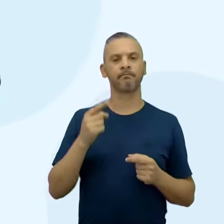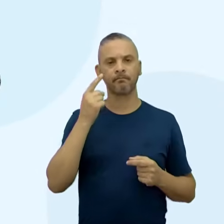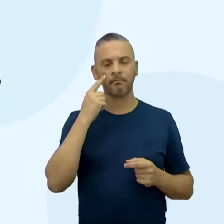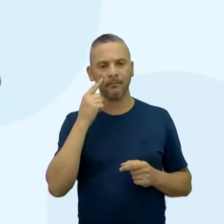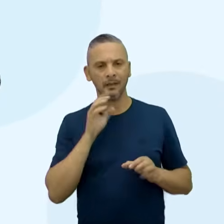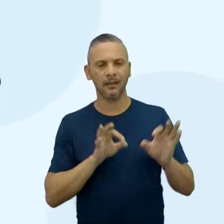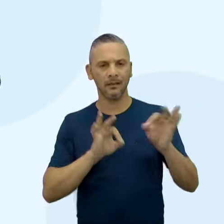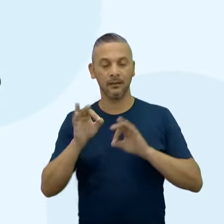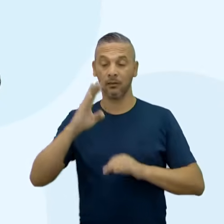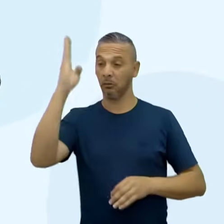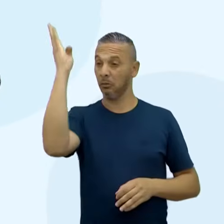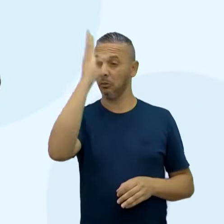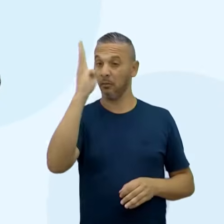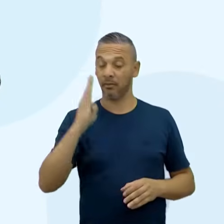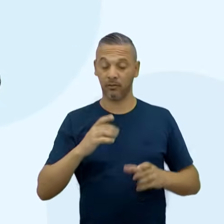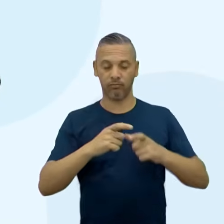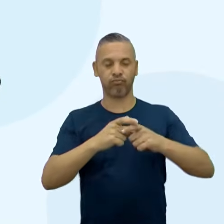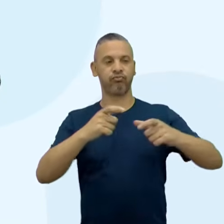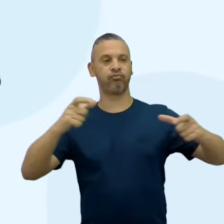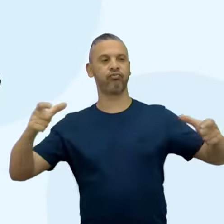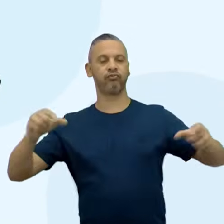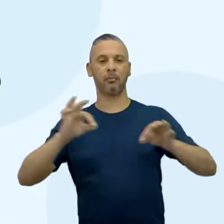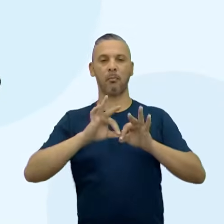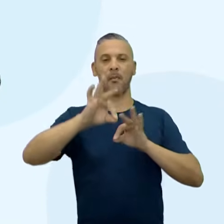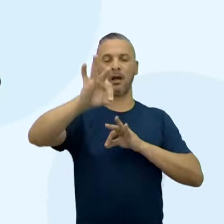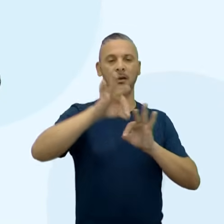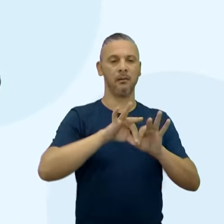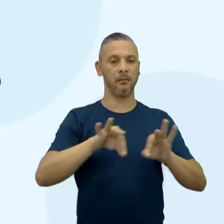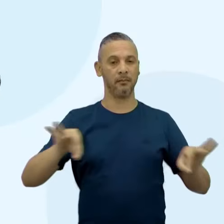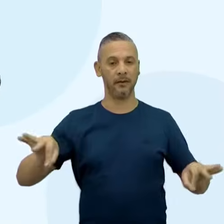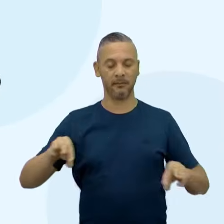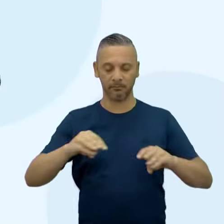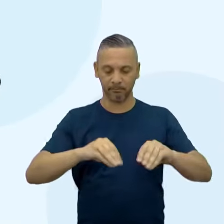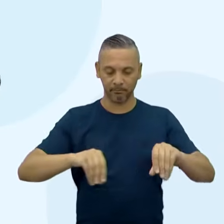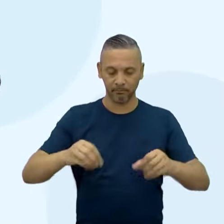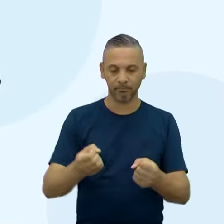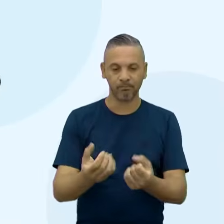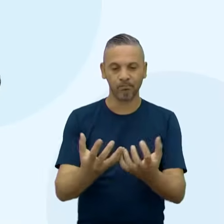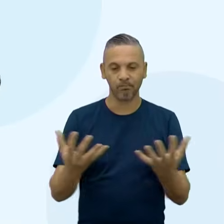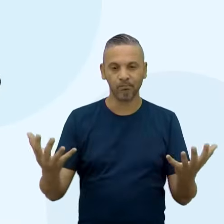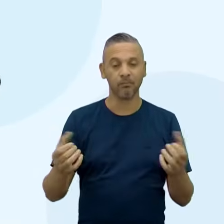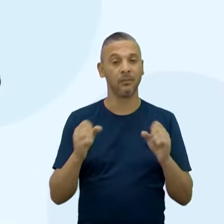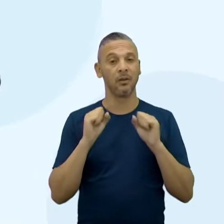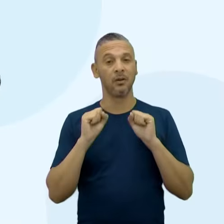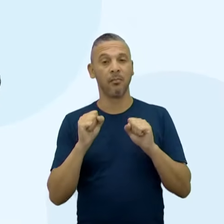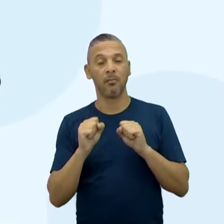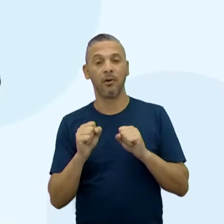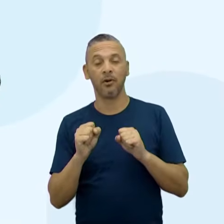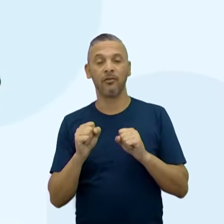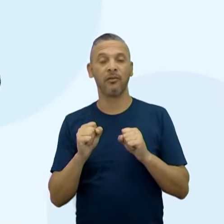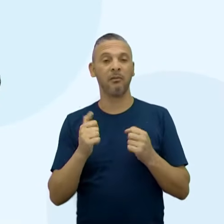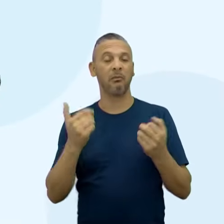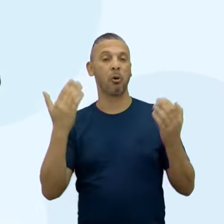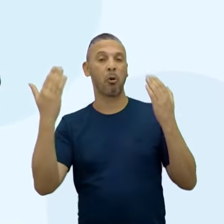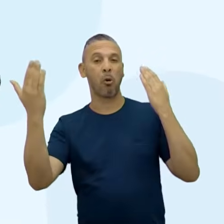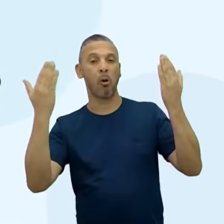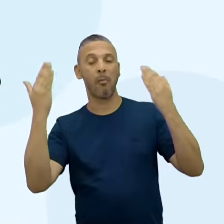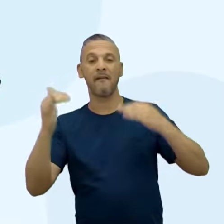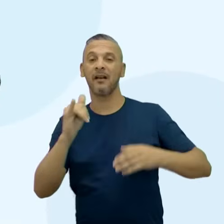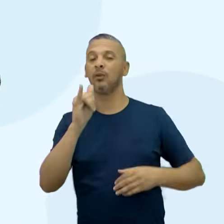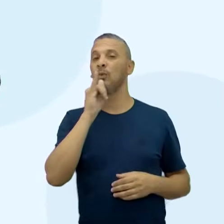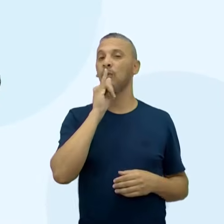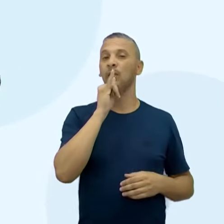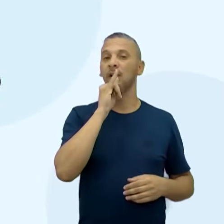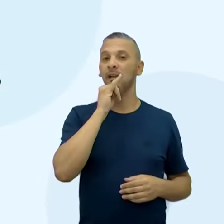enorme área do Brasil, a proporção de solo cultivado dificilmente pode ser considerada como algo comparado ao